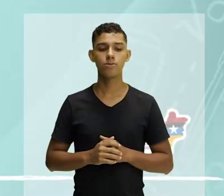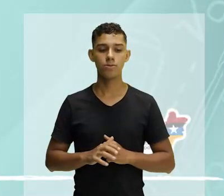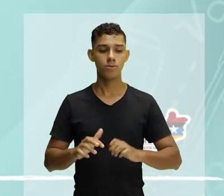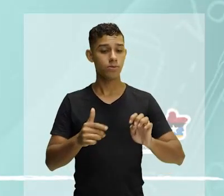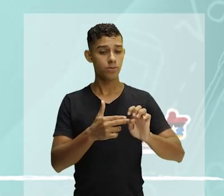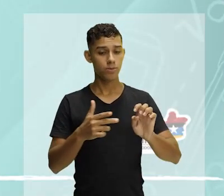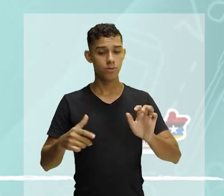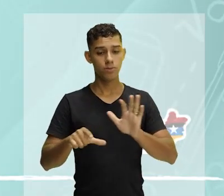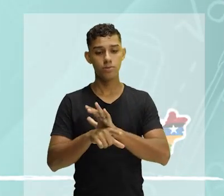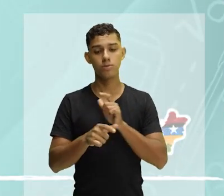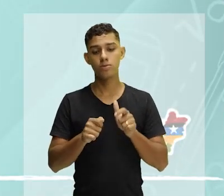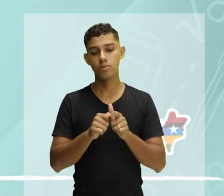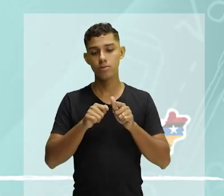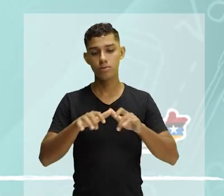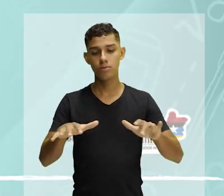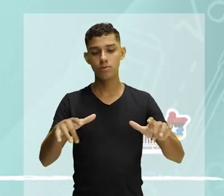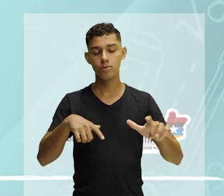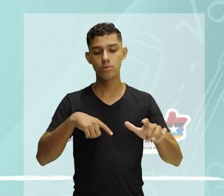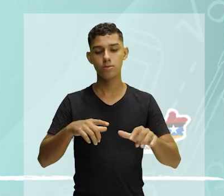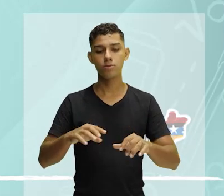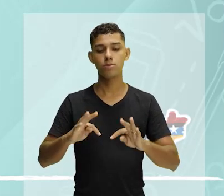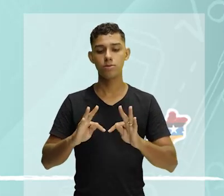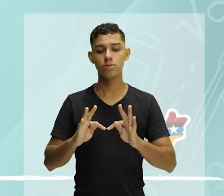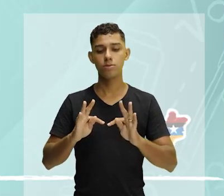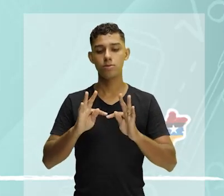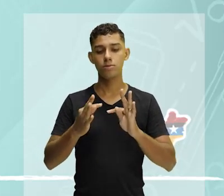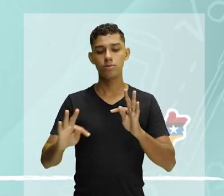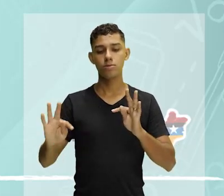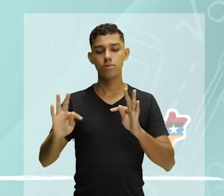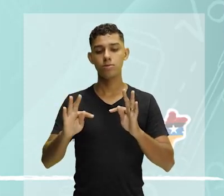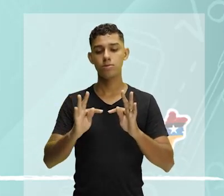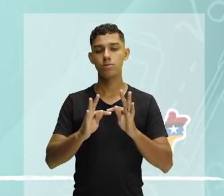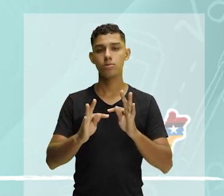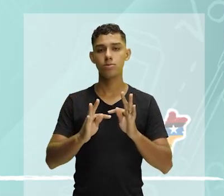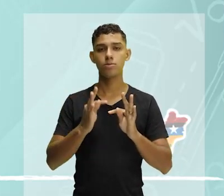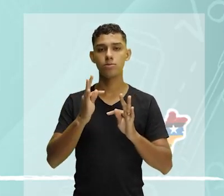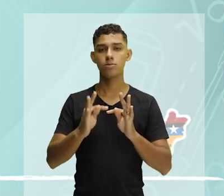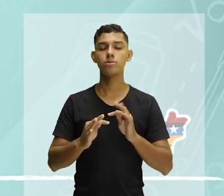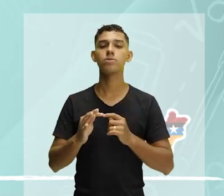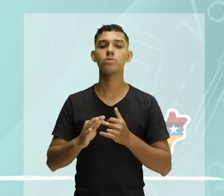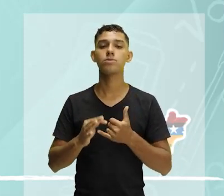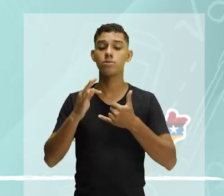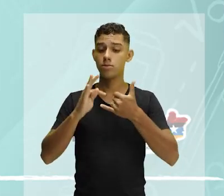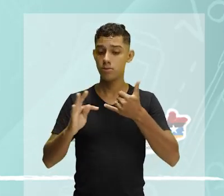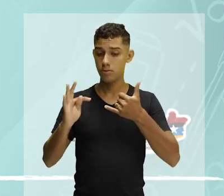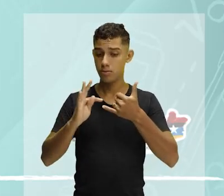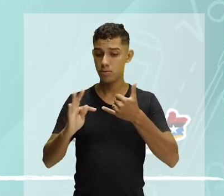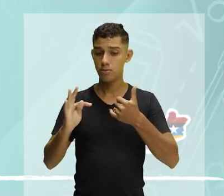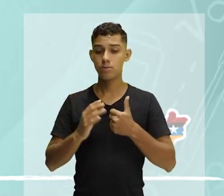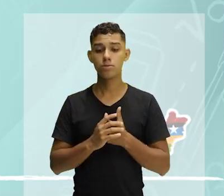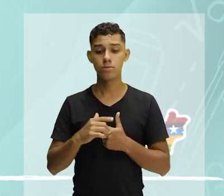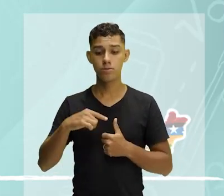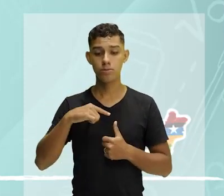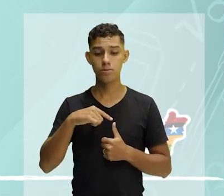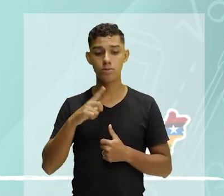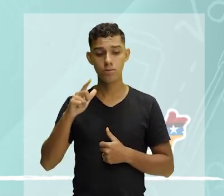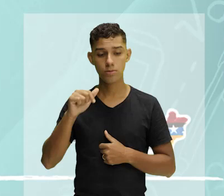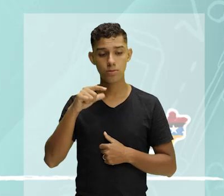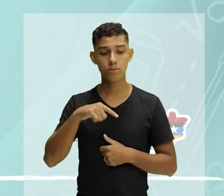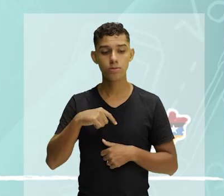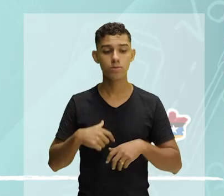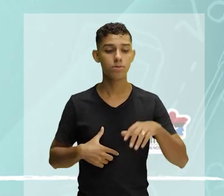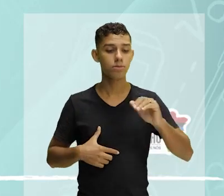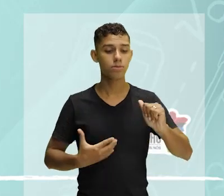a amplificação de tensão como fator diferencial será o, letra A, transistor de efeito de